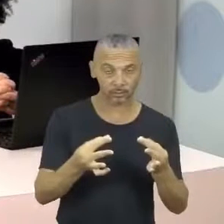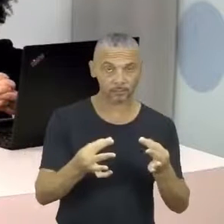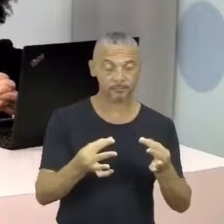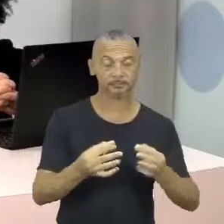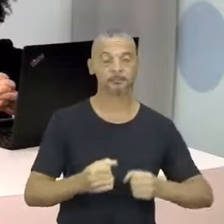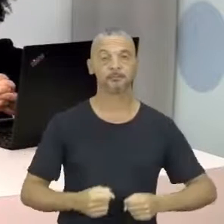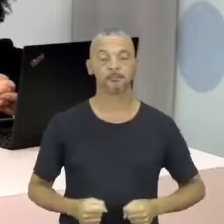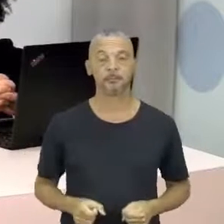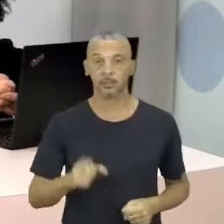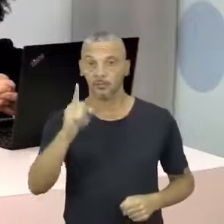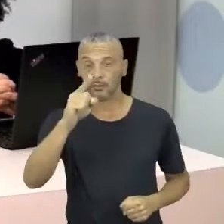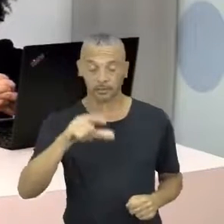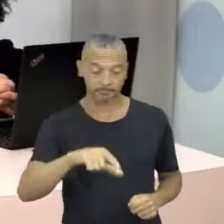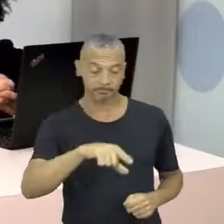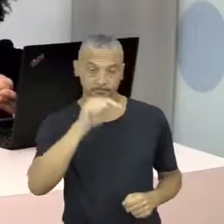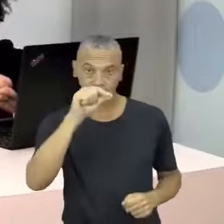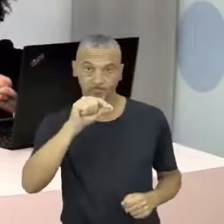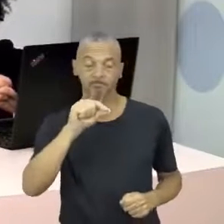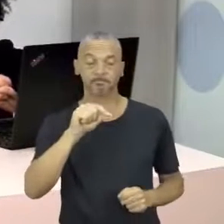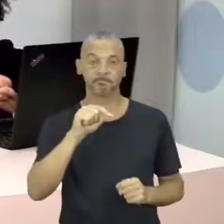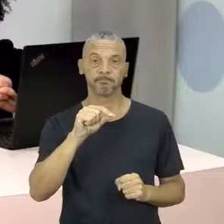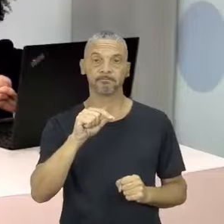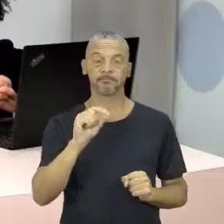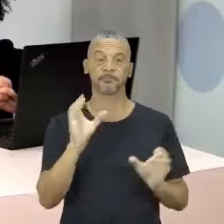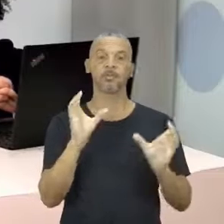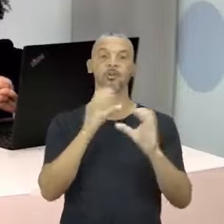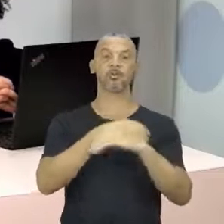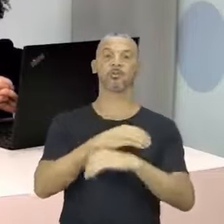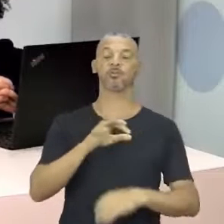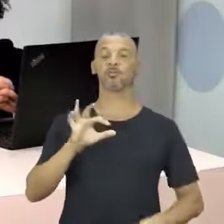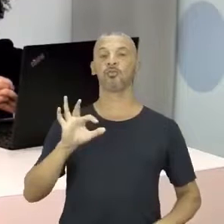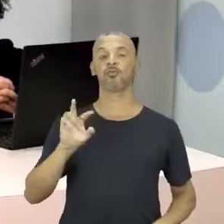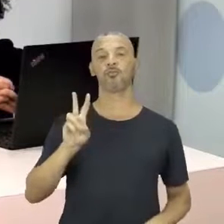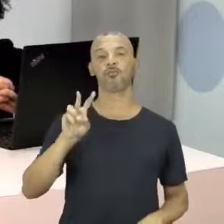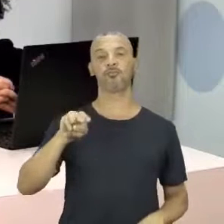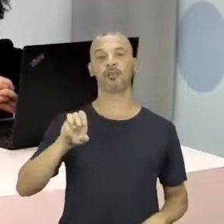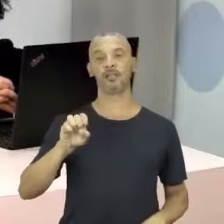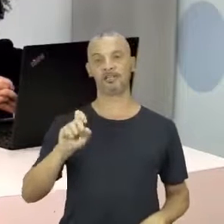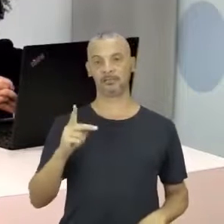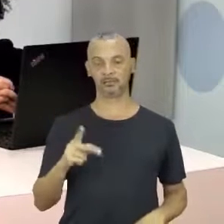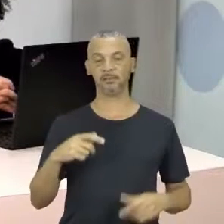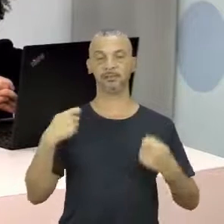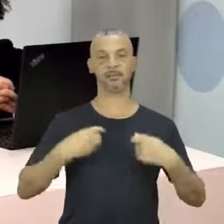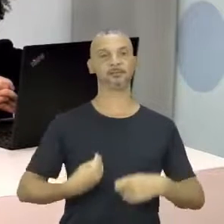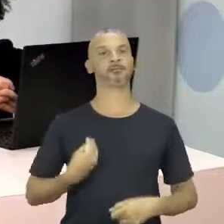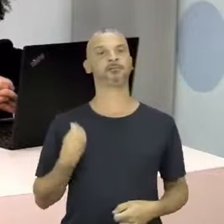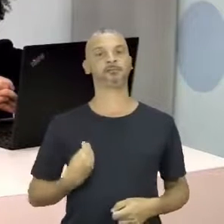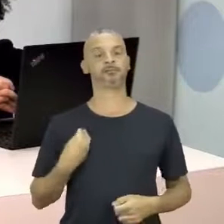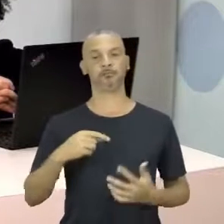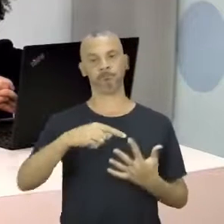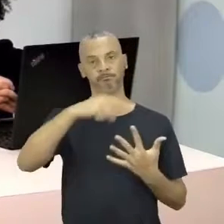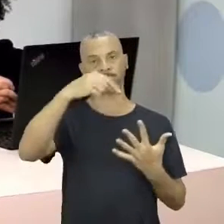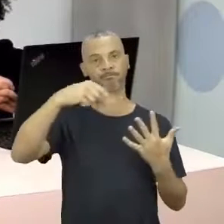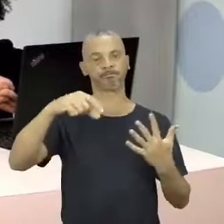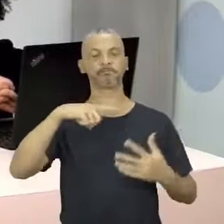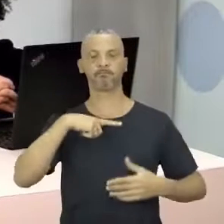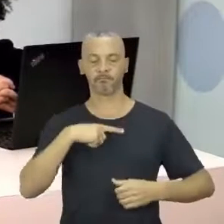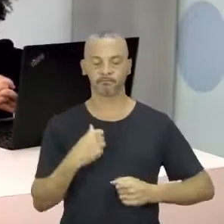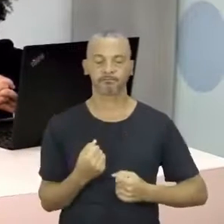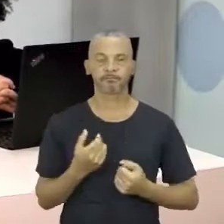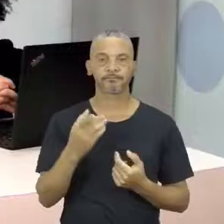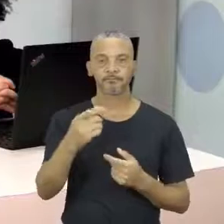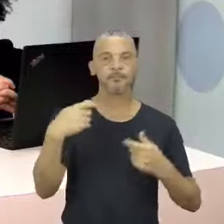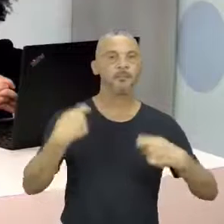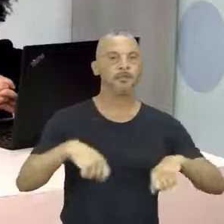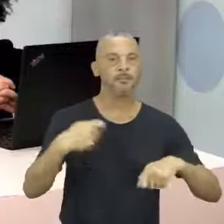quando você fez o processo seletivo, o concurso da VUNESP, era previsto também participação no processo seletivo, tá? Então, no processo seletivo,